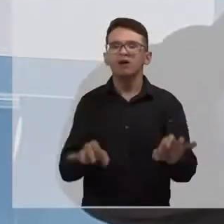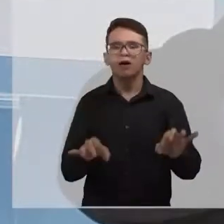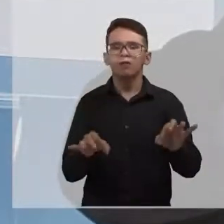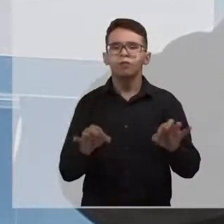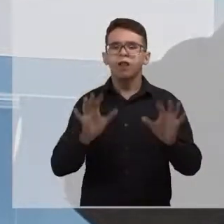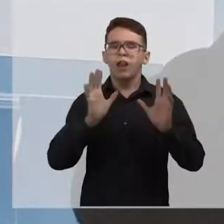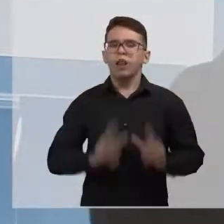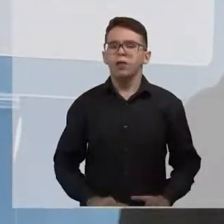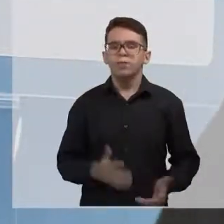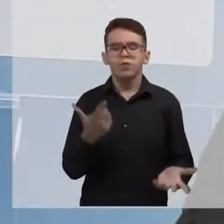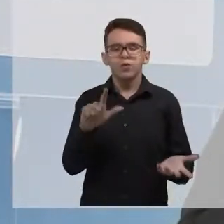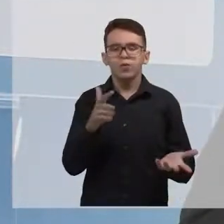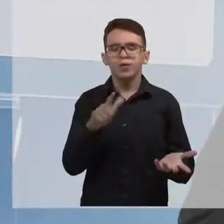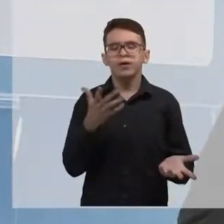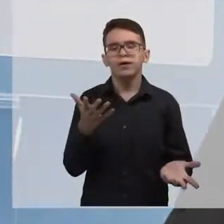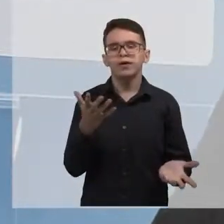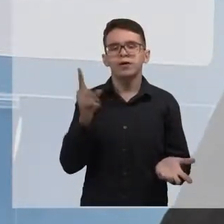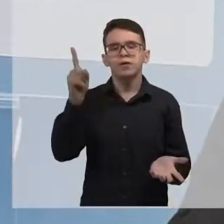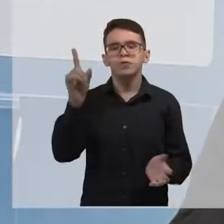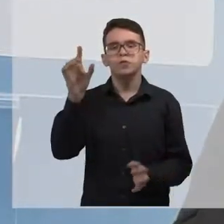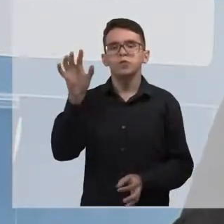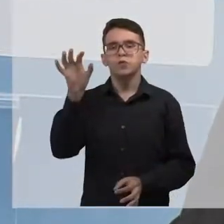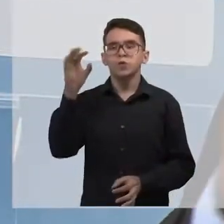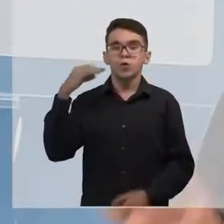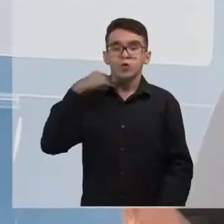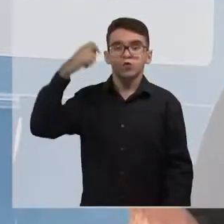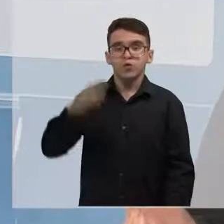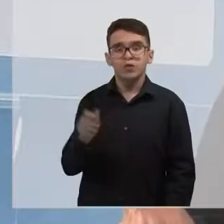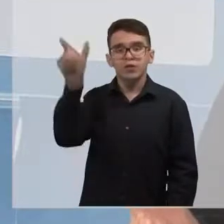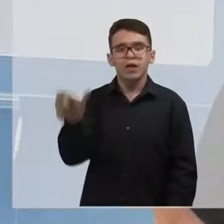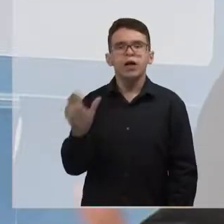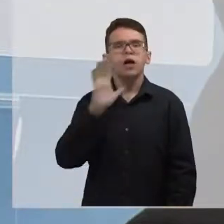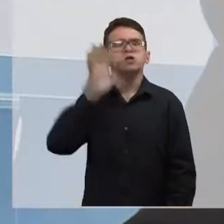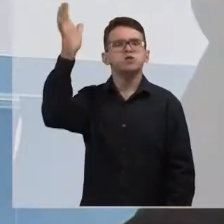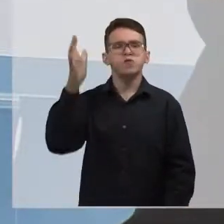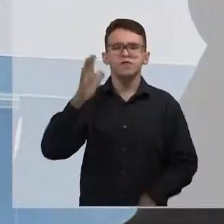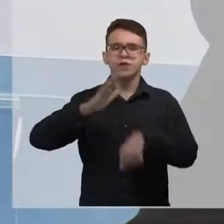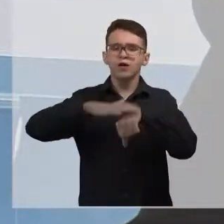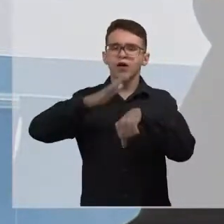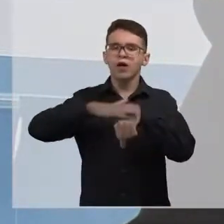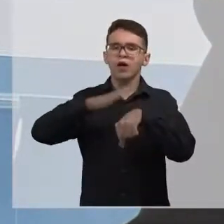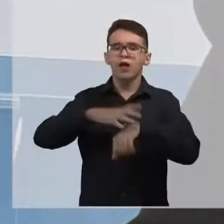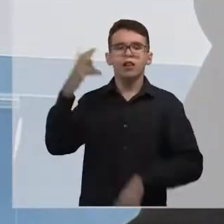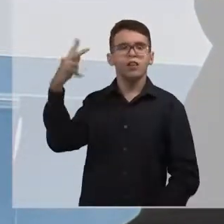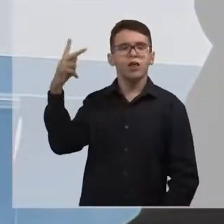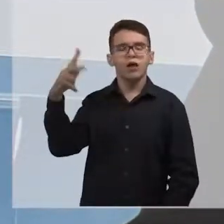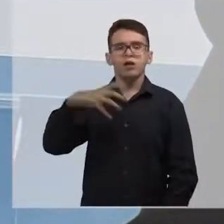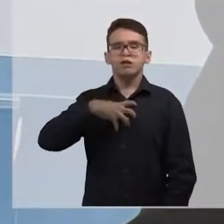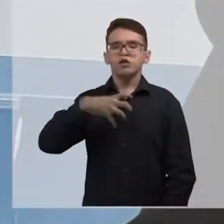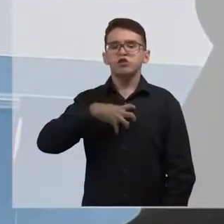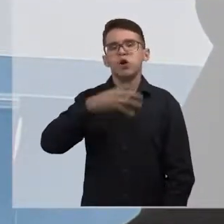de trancafiar, condenar ou inocentar uma pessoa, é que eu não sei.